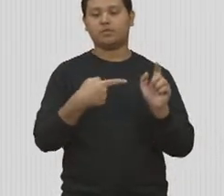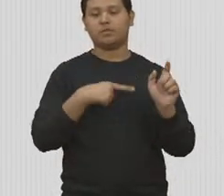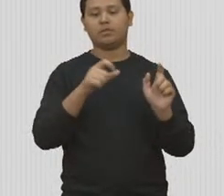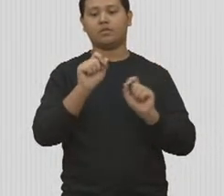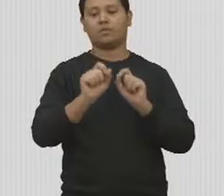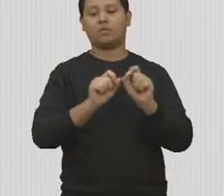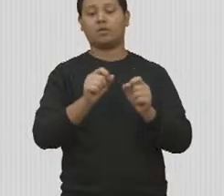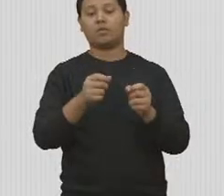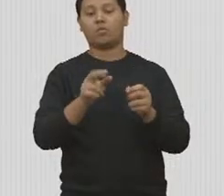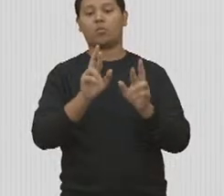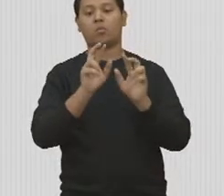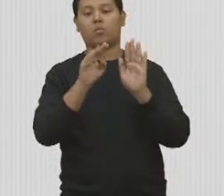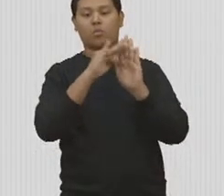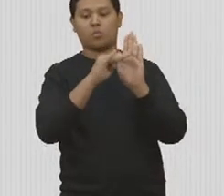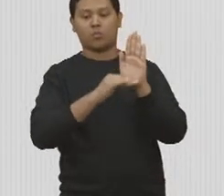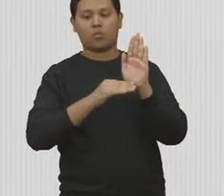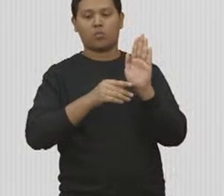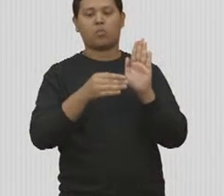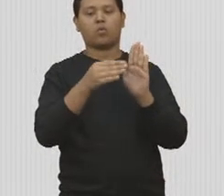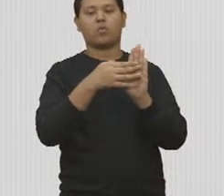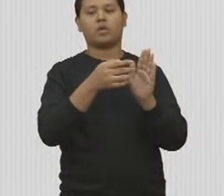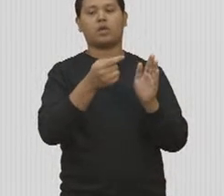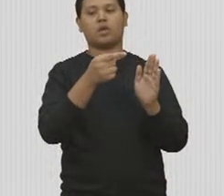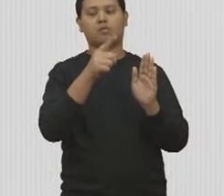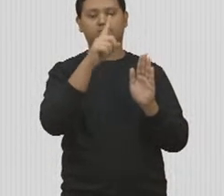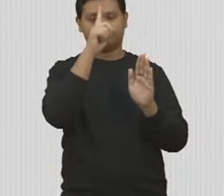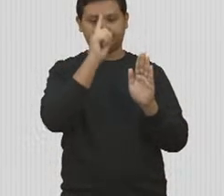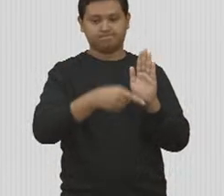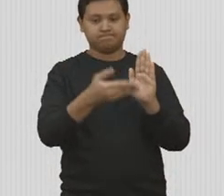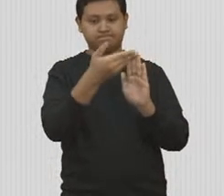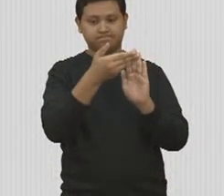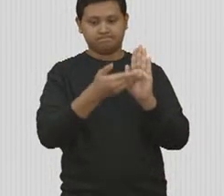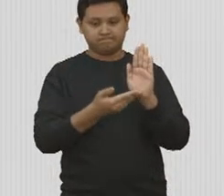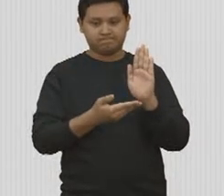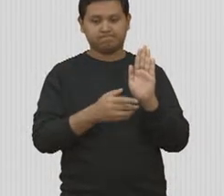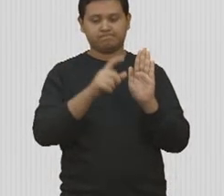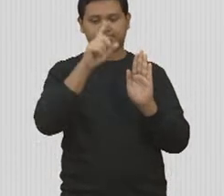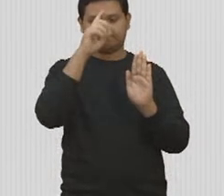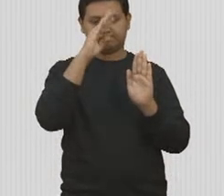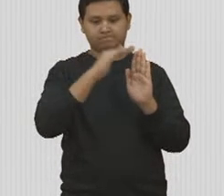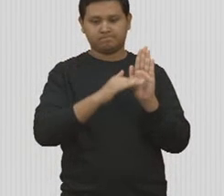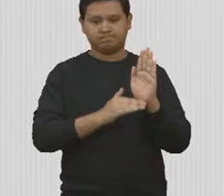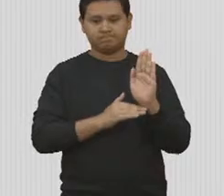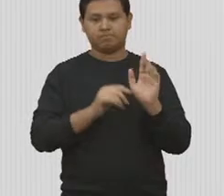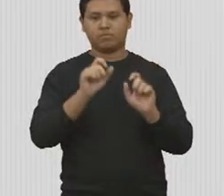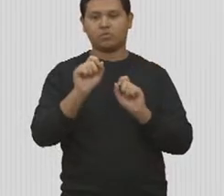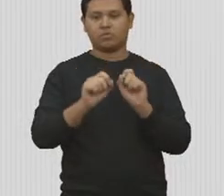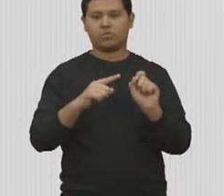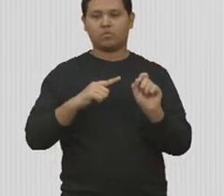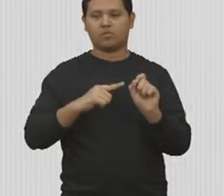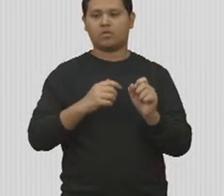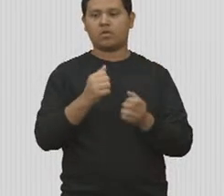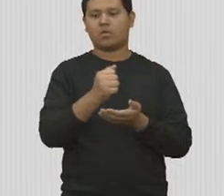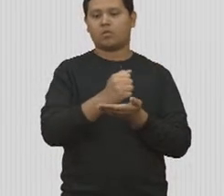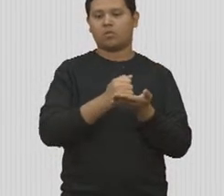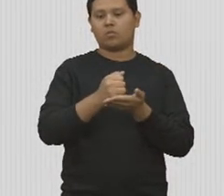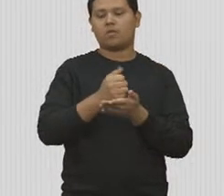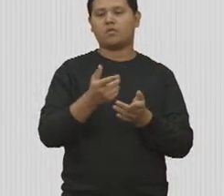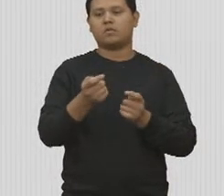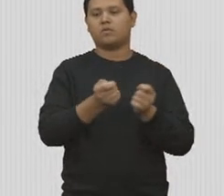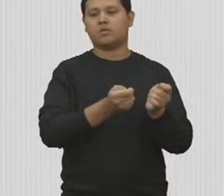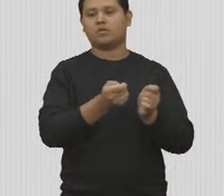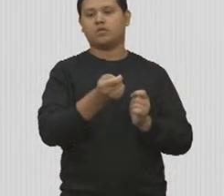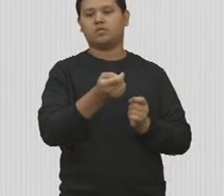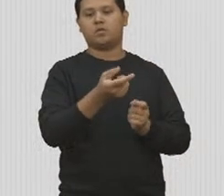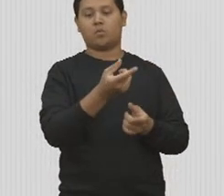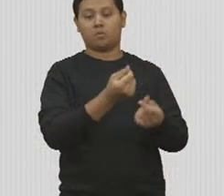exigências constitucionais, que o orçamento deve seguir, né? Nós temos a base de cálculo de receita